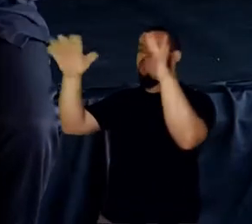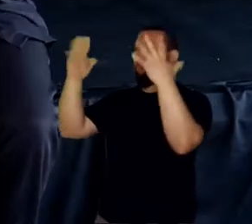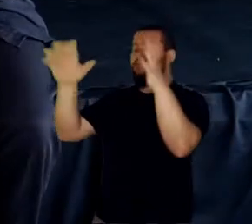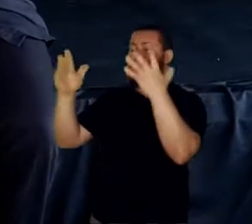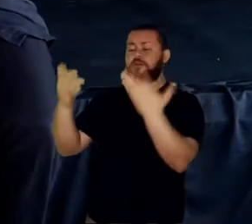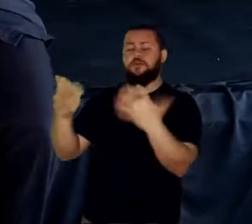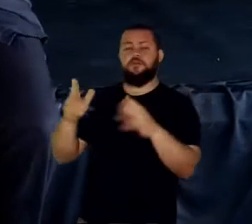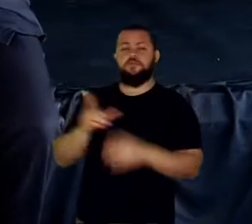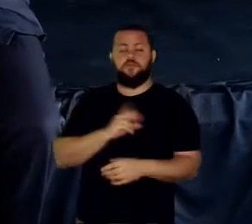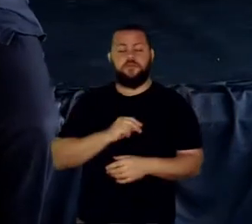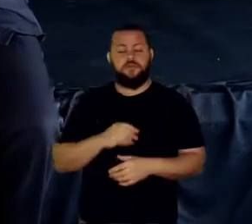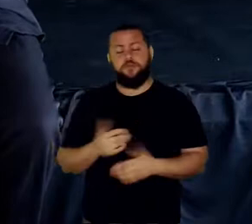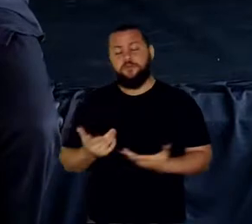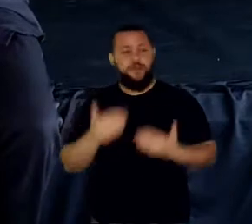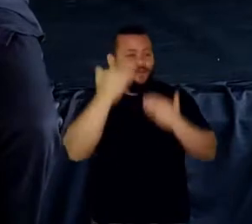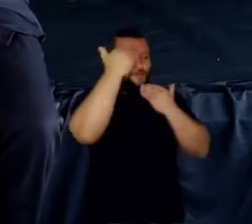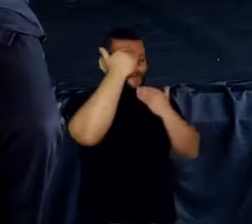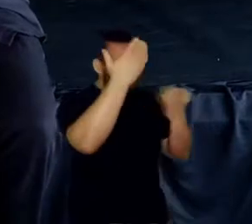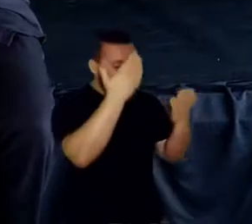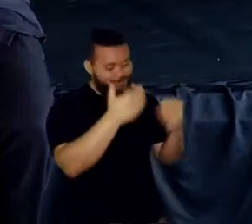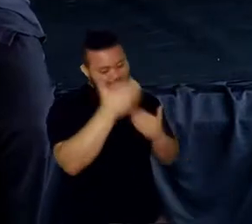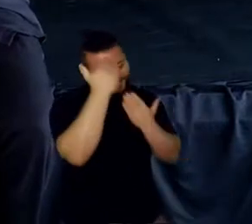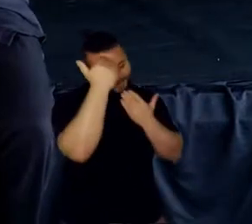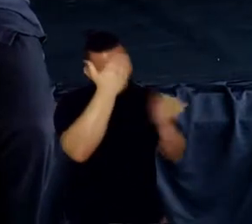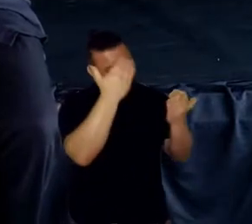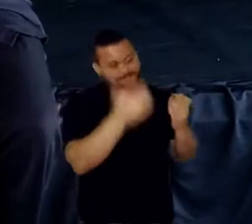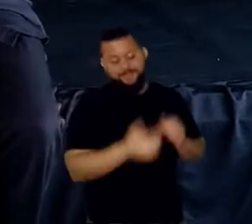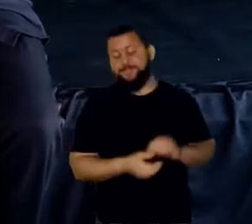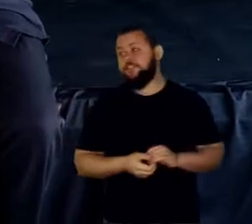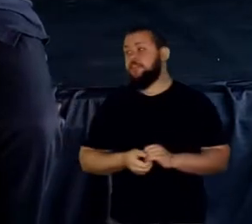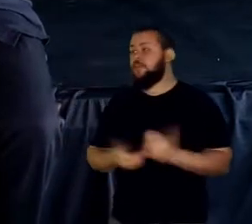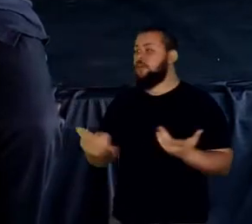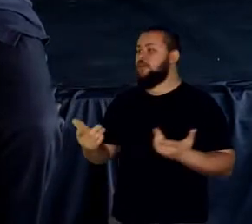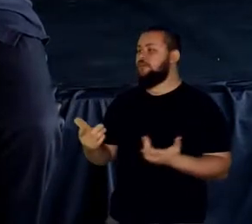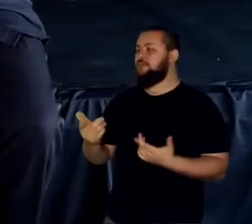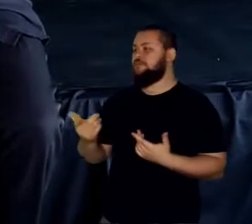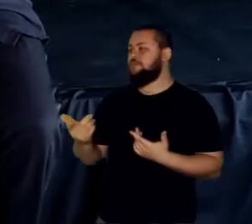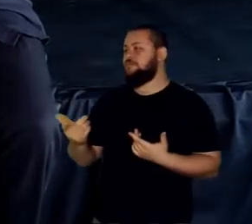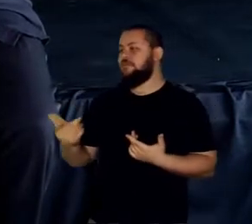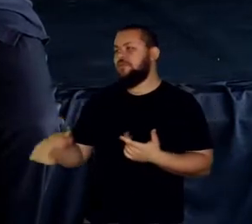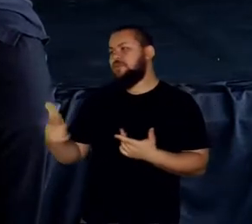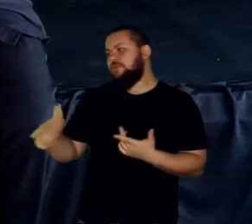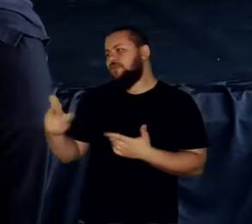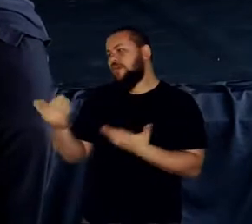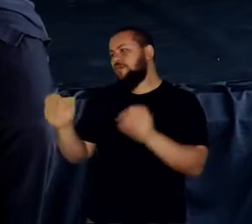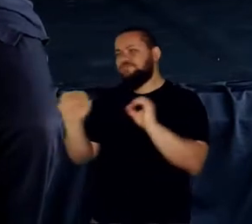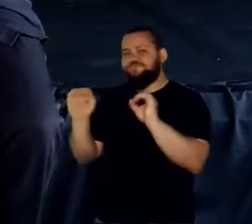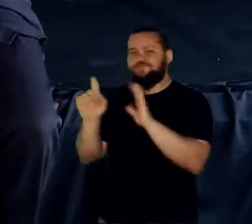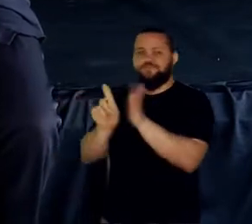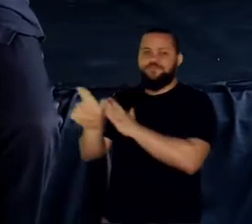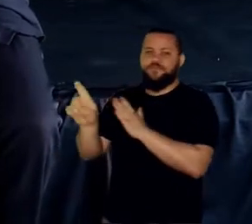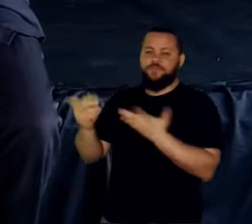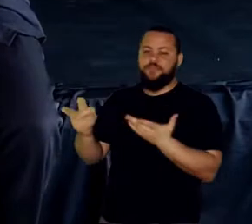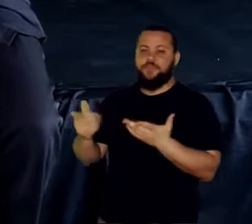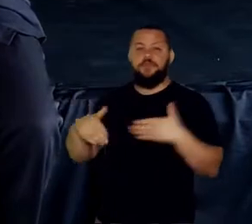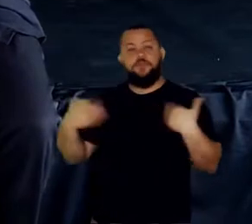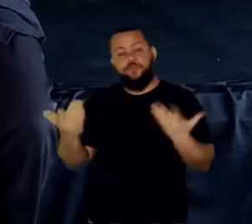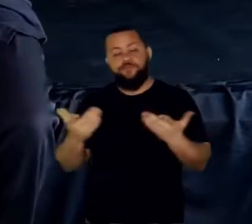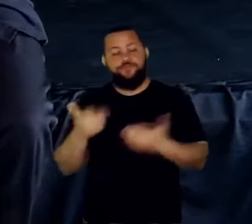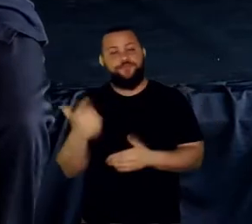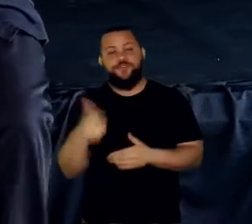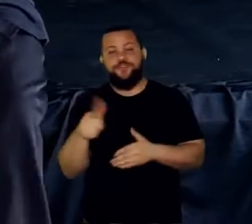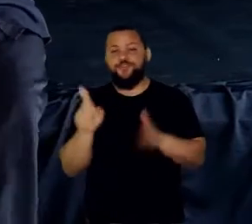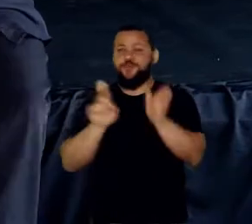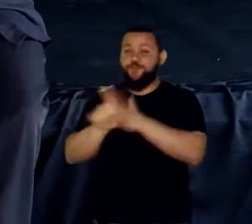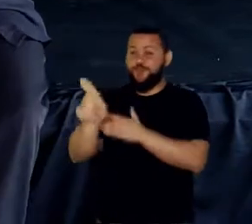palmas. Obrigado. Sem nenhuma pergunta até o momento. Então não tem nenhuma pergunta difícil, Helder.